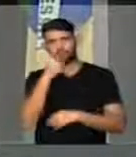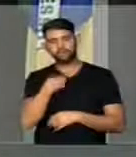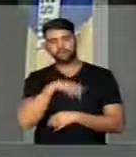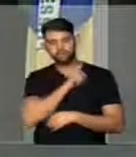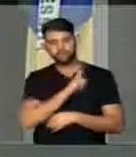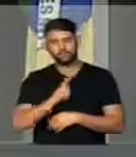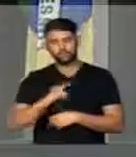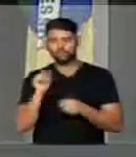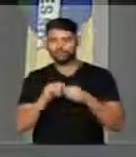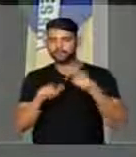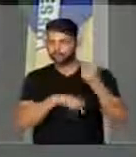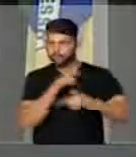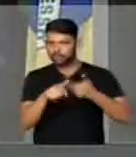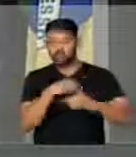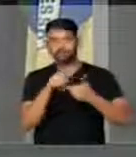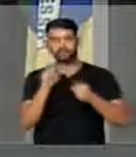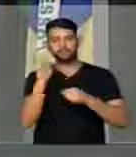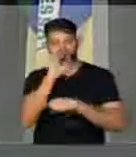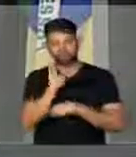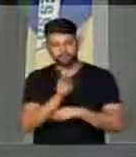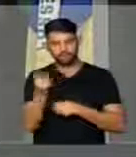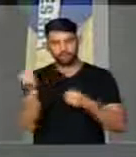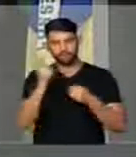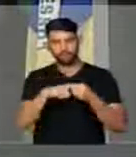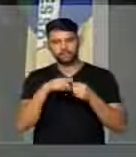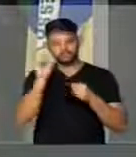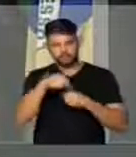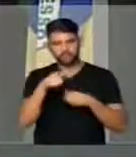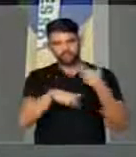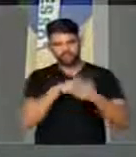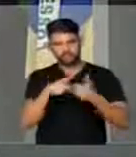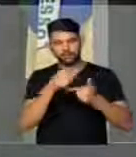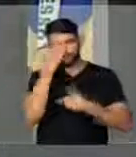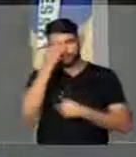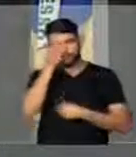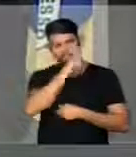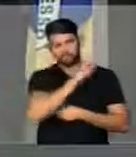que o governo está funcionando e que o Brasil voltará, sim, a funcionar. Obrigado, presidente.